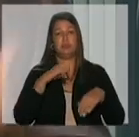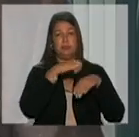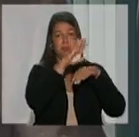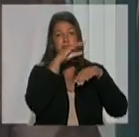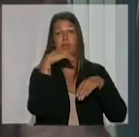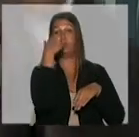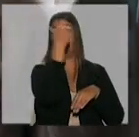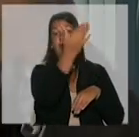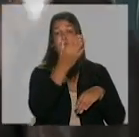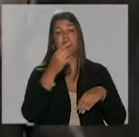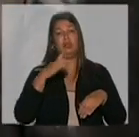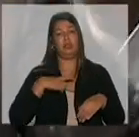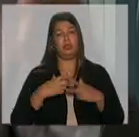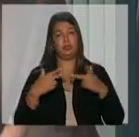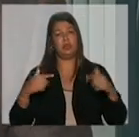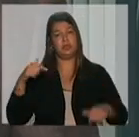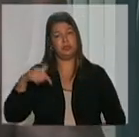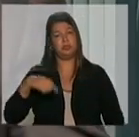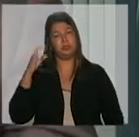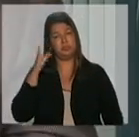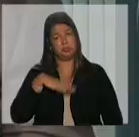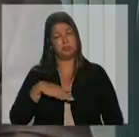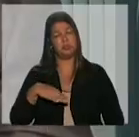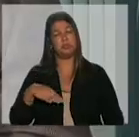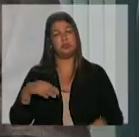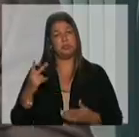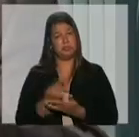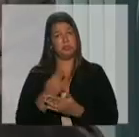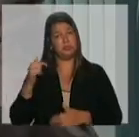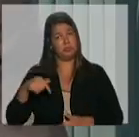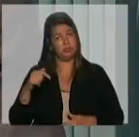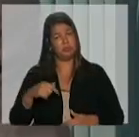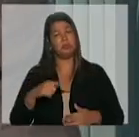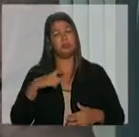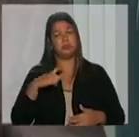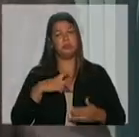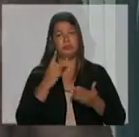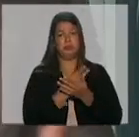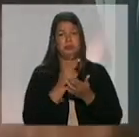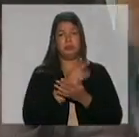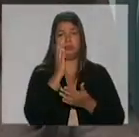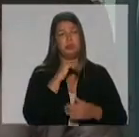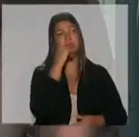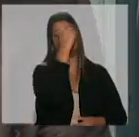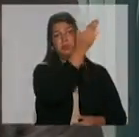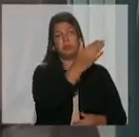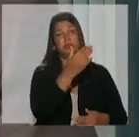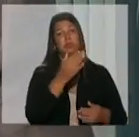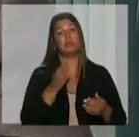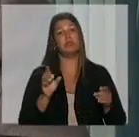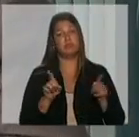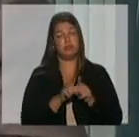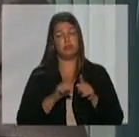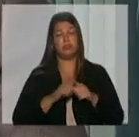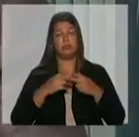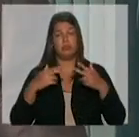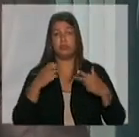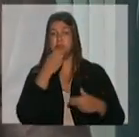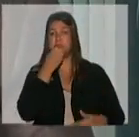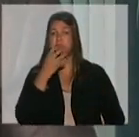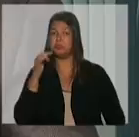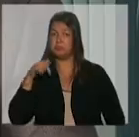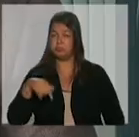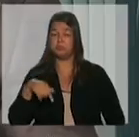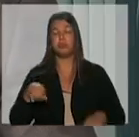mal feitas aqui dentro e tem coisas mal feitas lá fora. Então, tem coisas bem feitas aqui dentro e tem coisas bem feitas lá fora. Então, nós